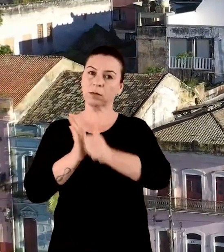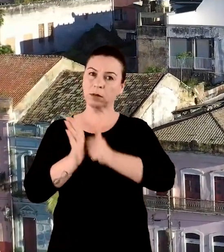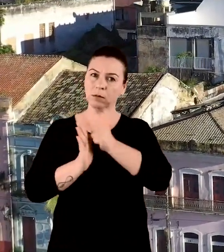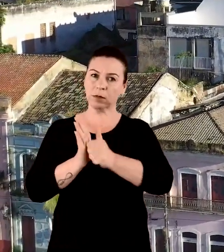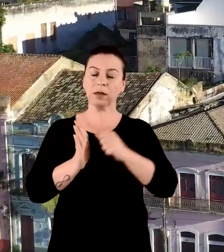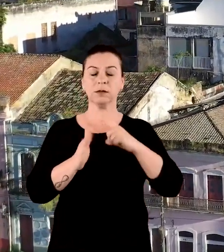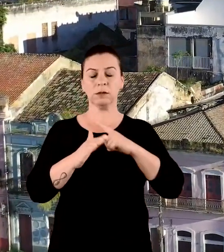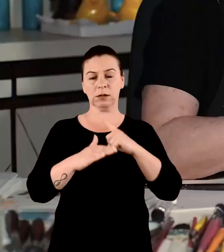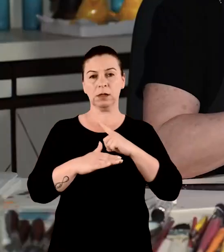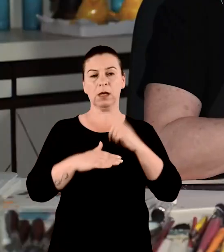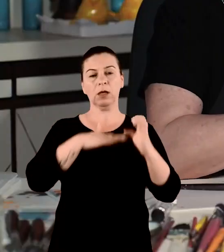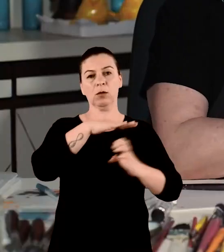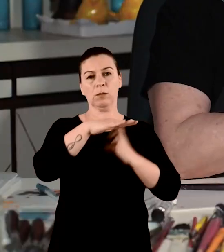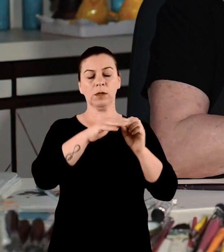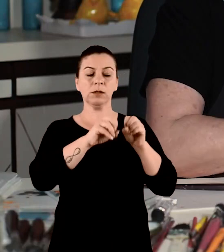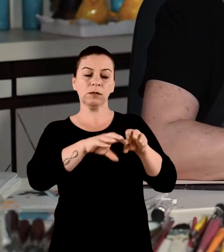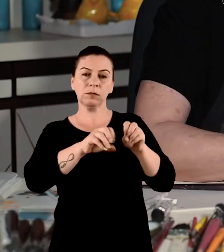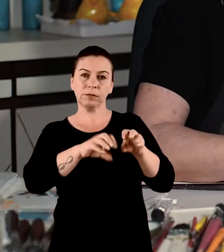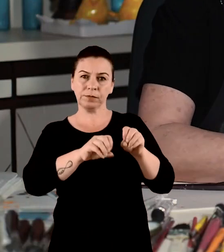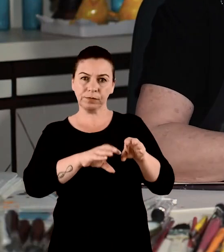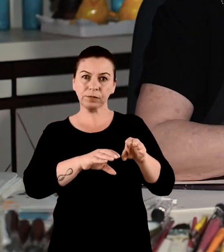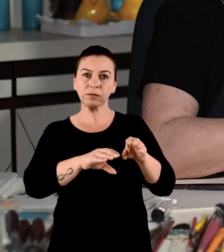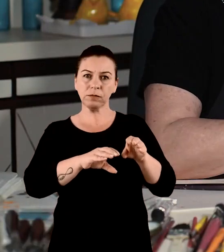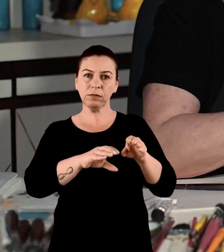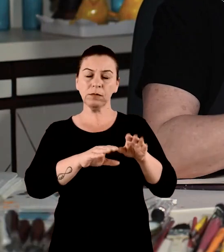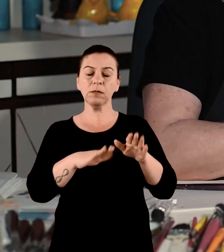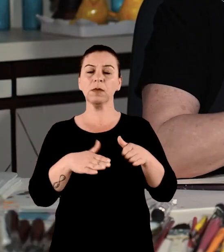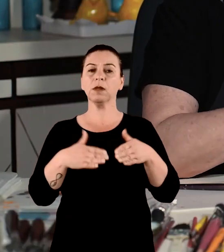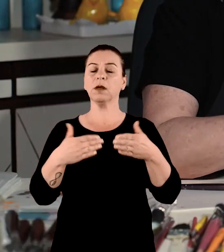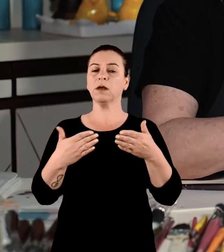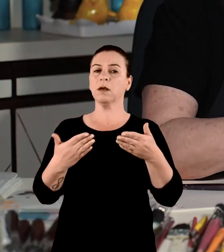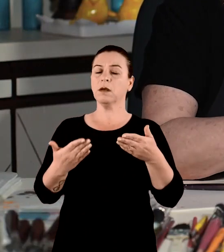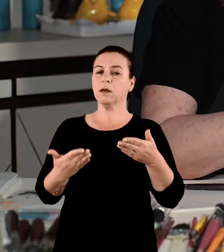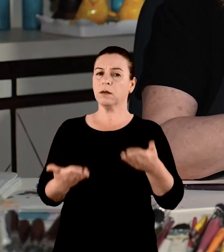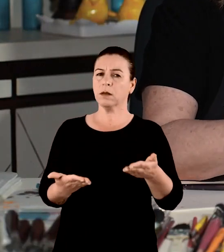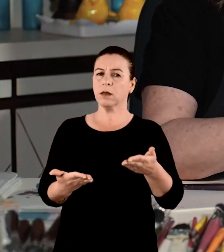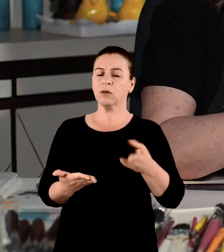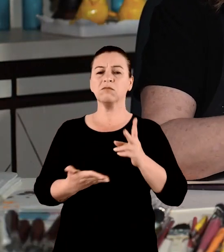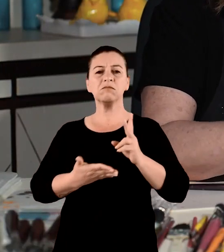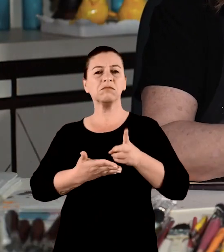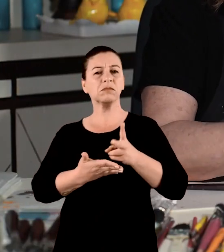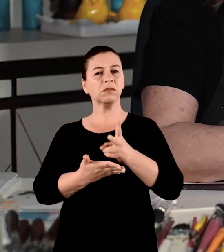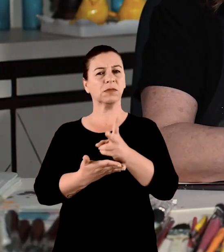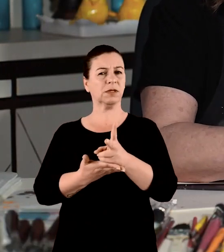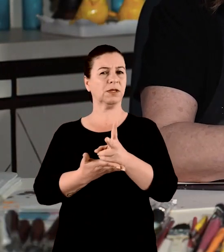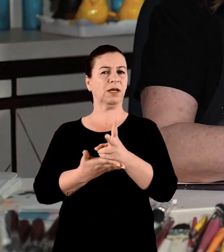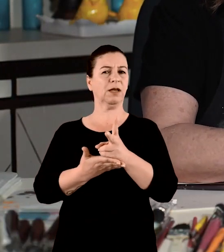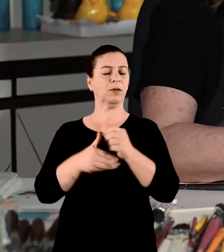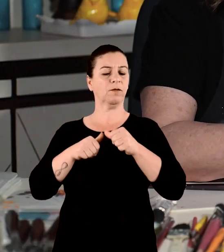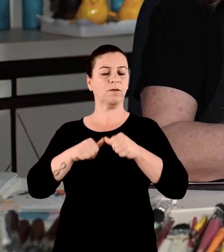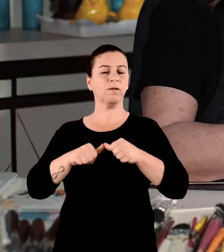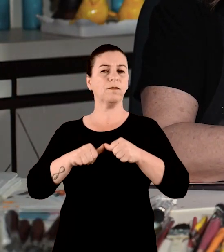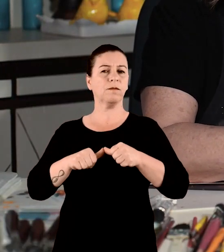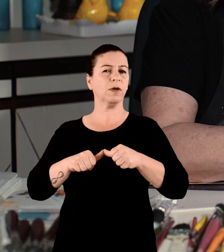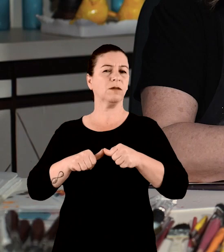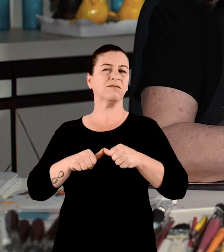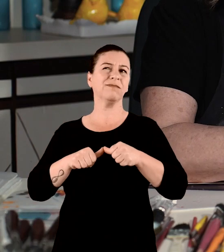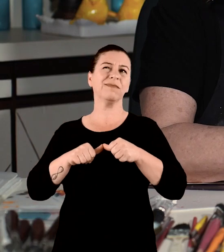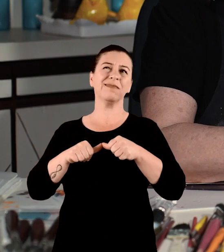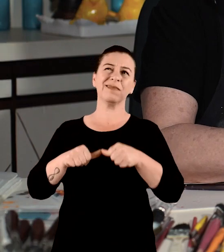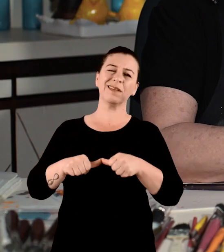em Paranaguá, tenho uma empresária da área de educação. E fui sempre